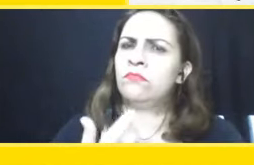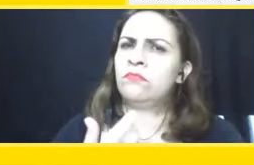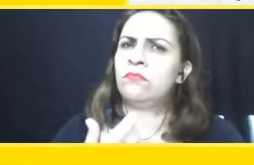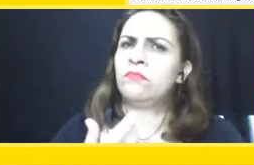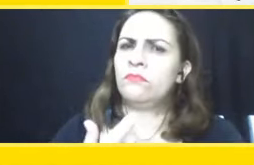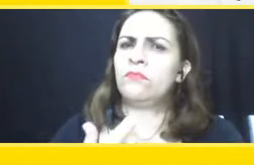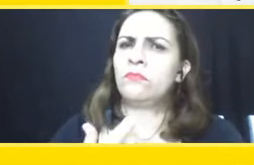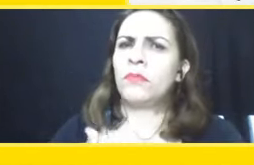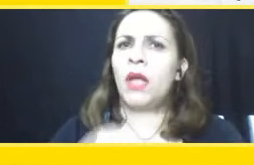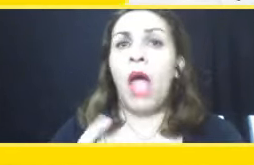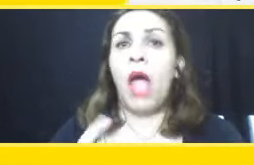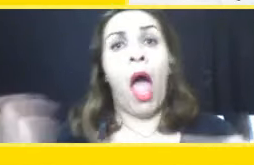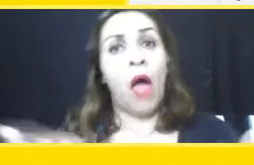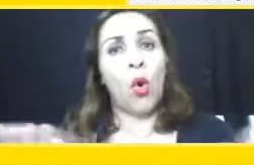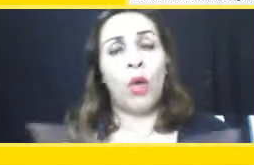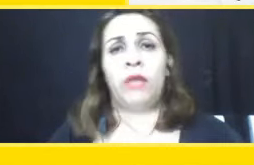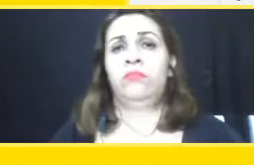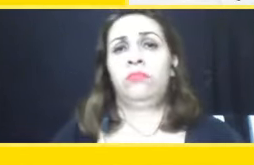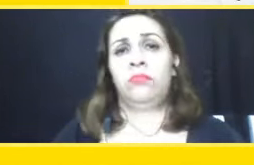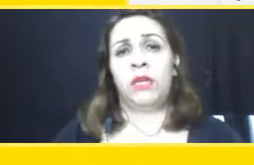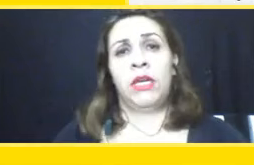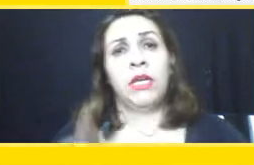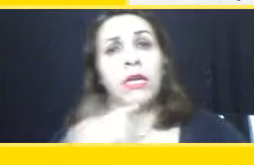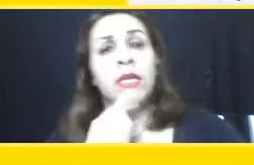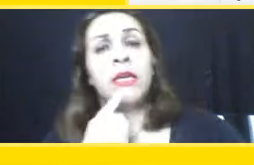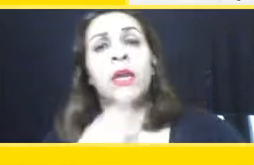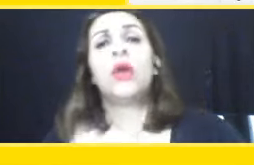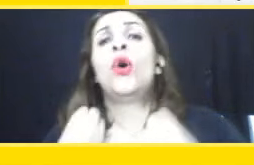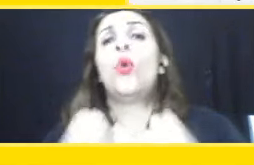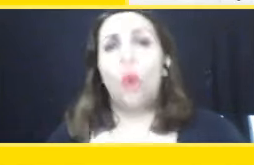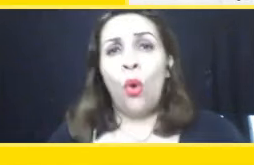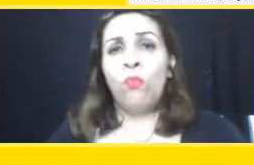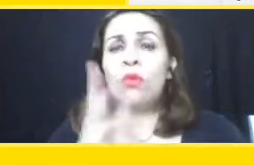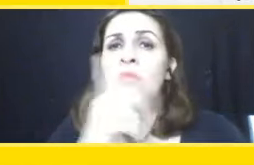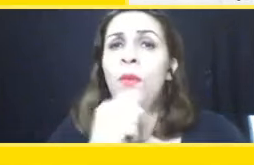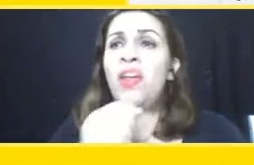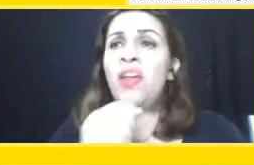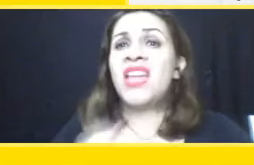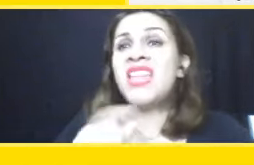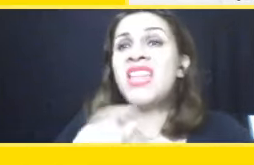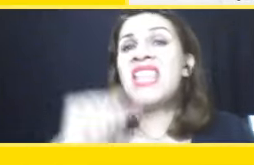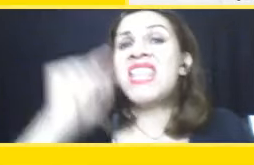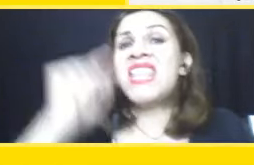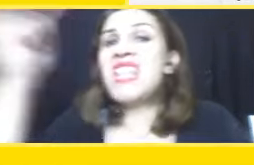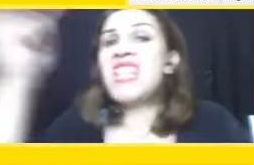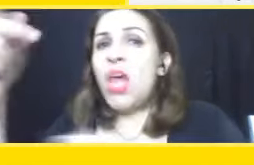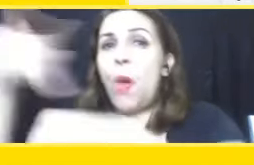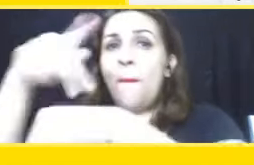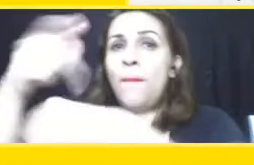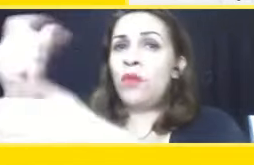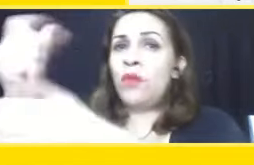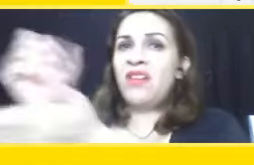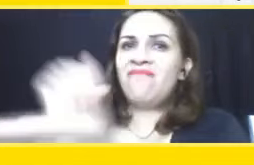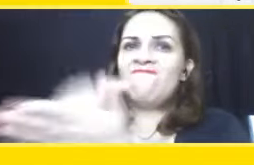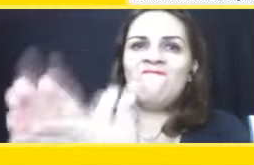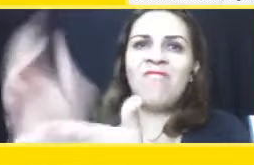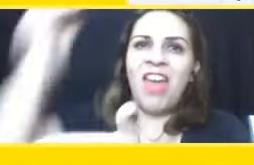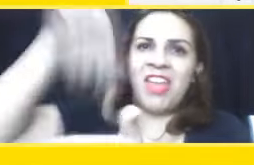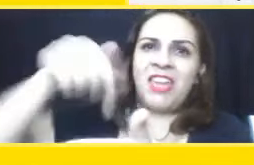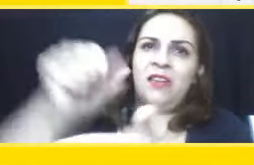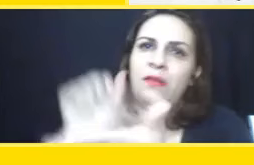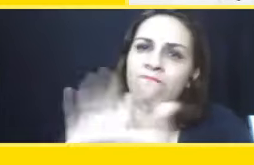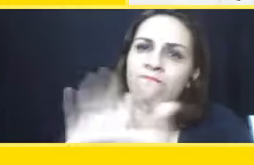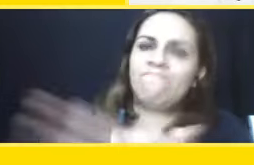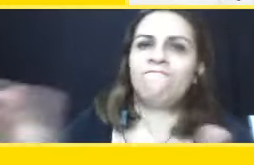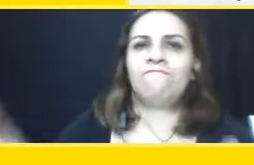o entrave está justamente nessa questão da importação, porque para importar, precisa registrar o produto. É, e vários autistas,